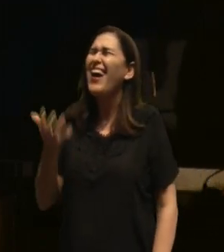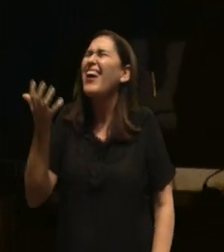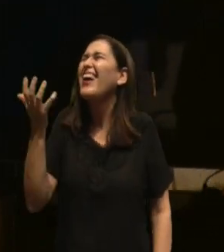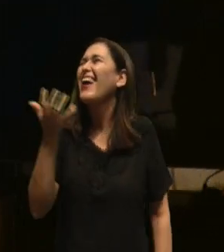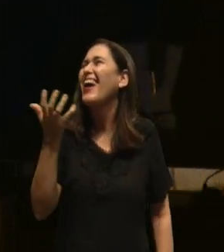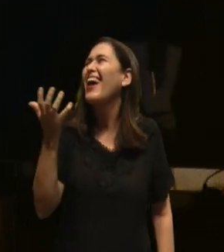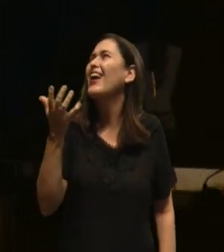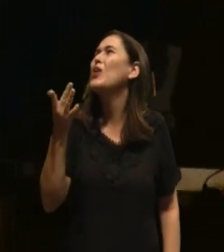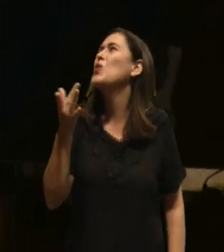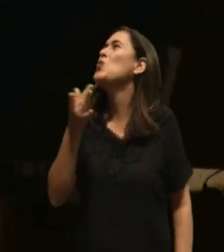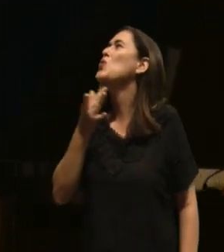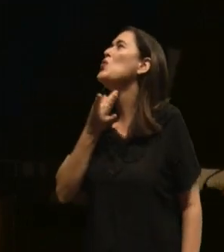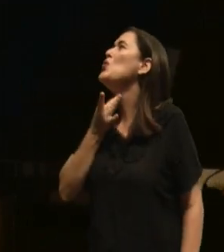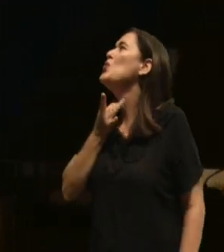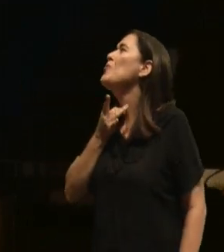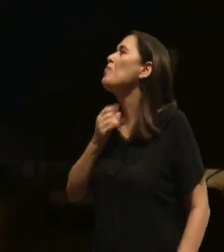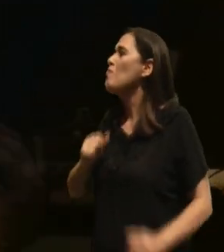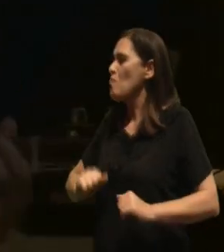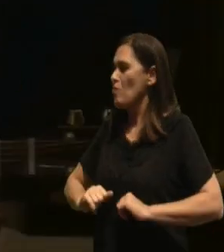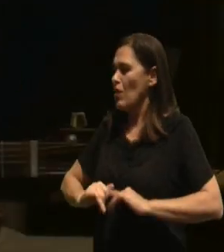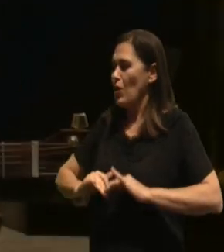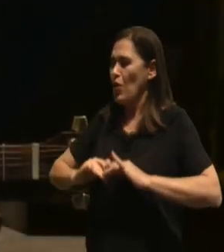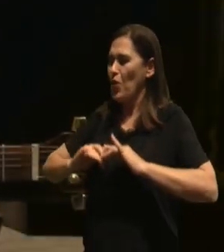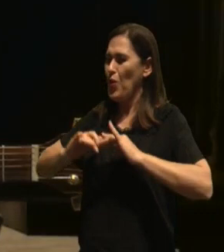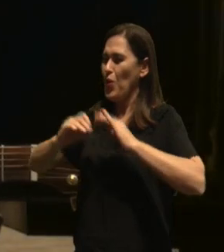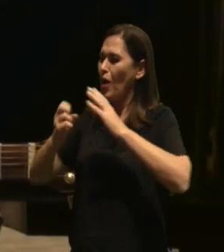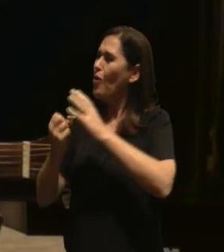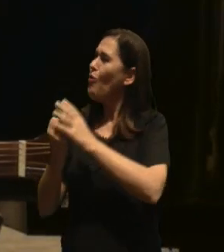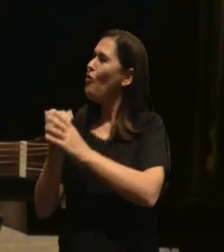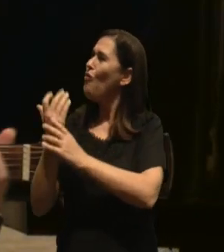Quero beber da tua fonte,